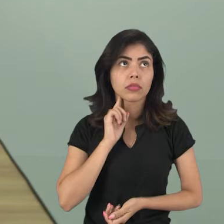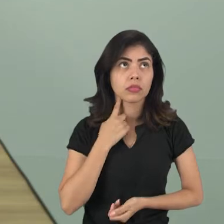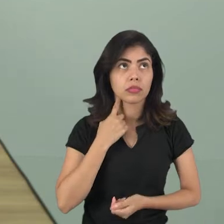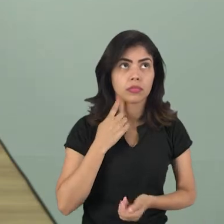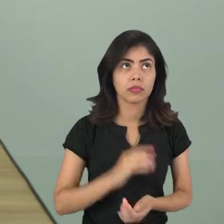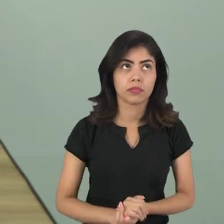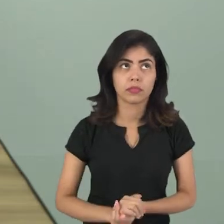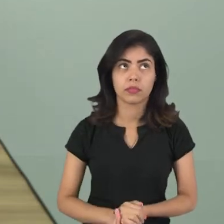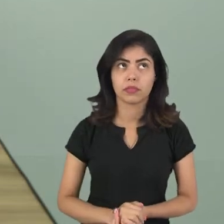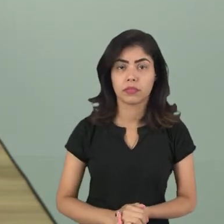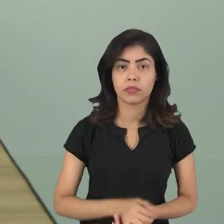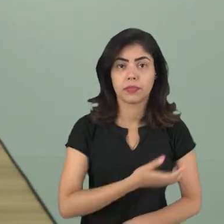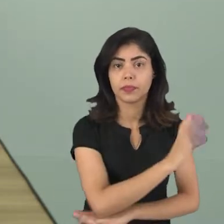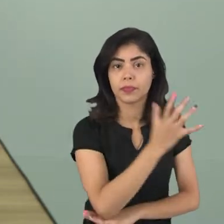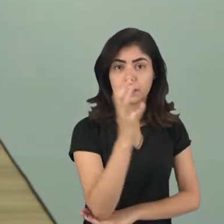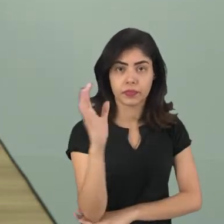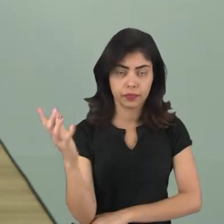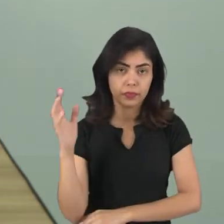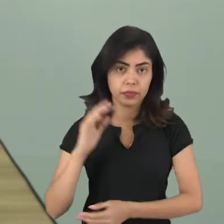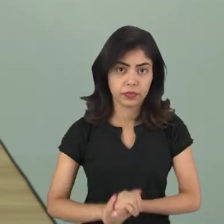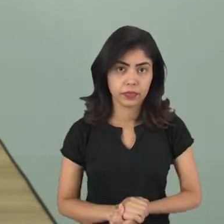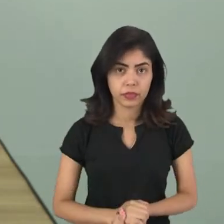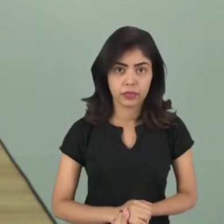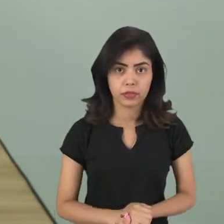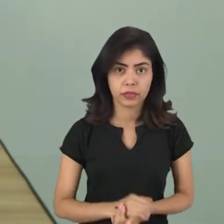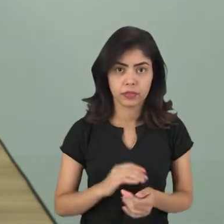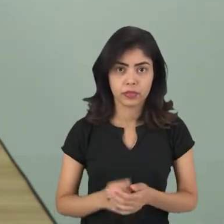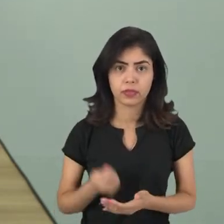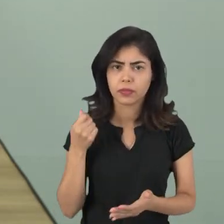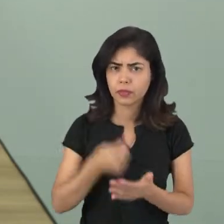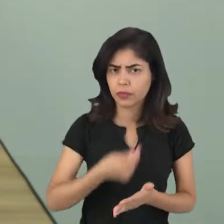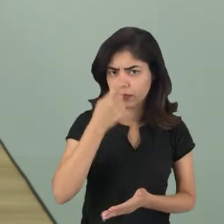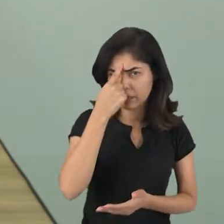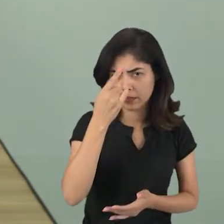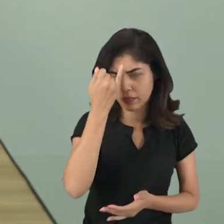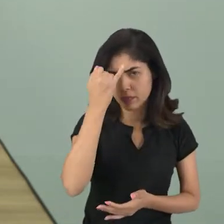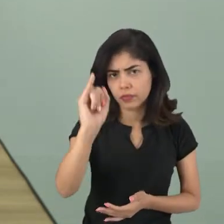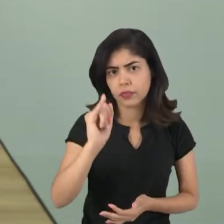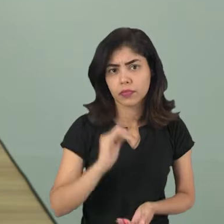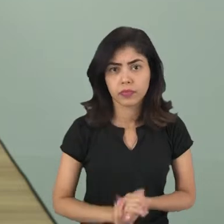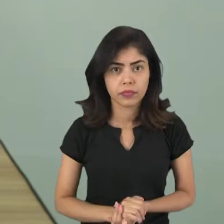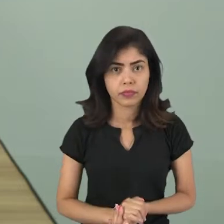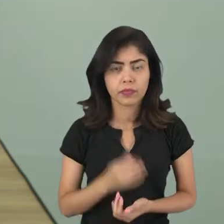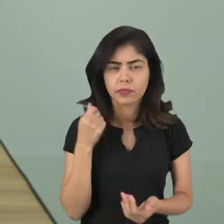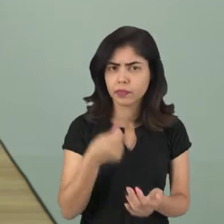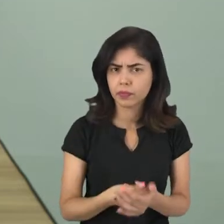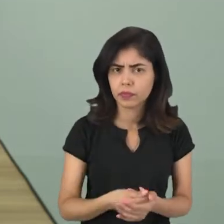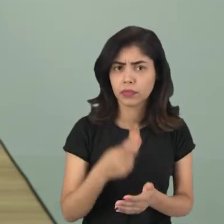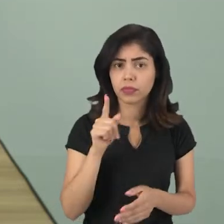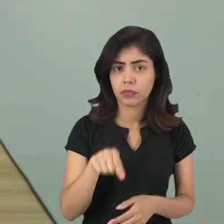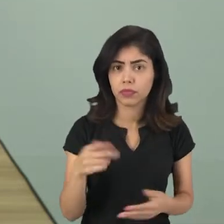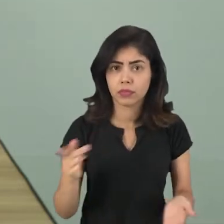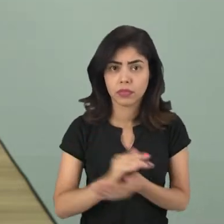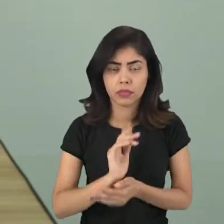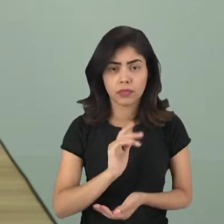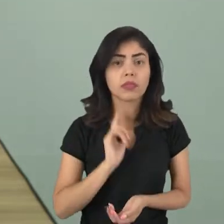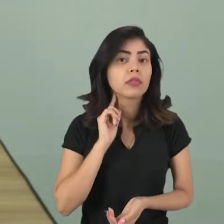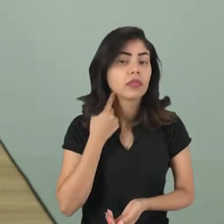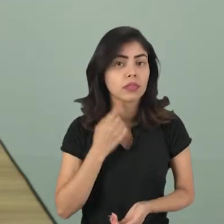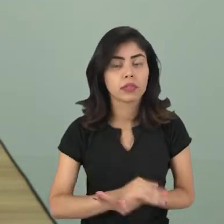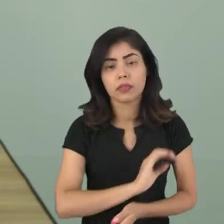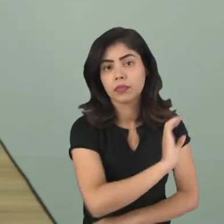da natureza. Então, perceba que ele está defendendo a ideia de se defender a ideia da poluição